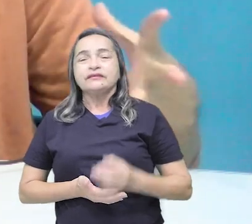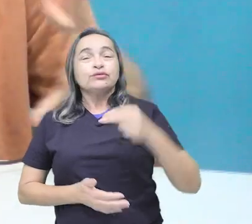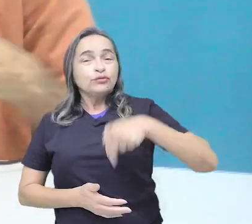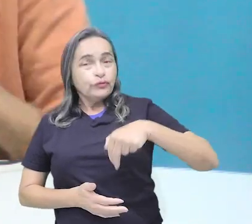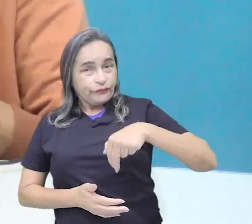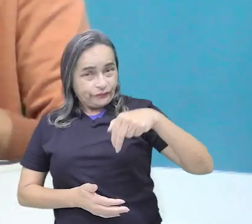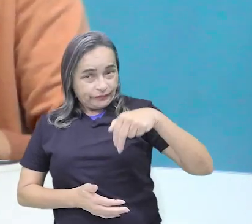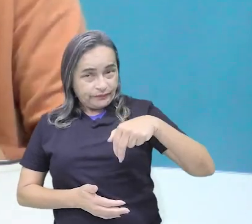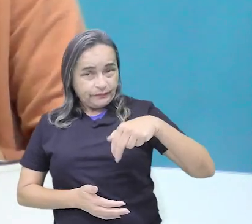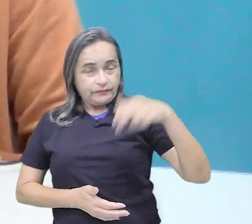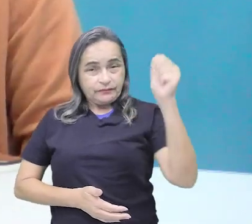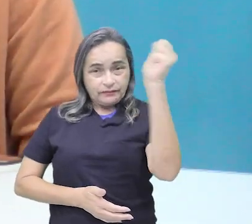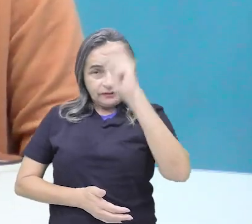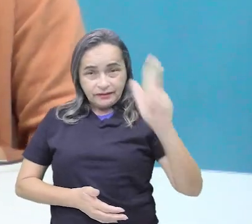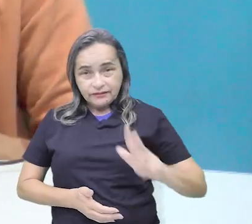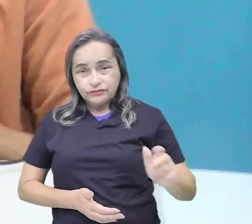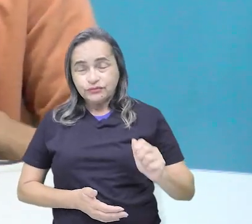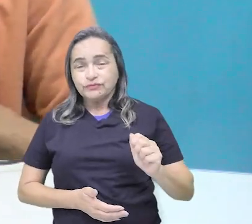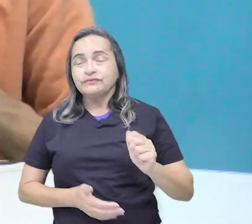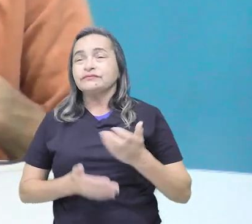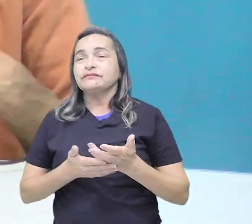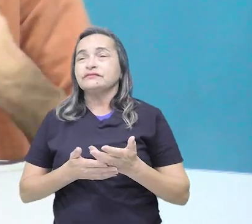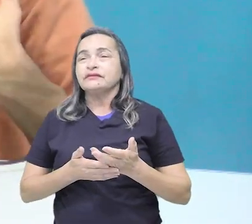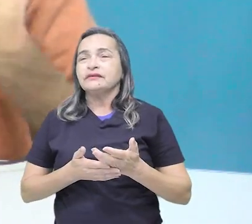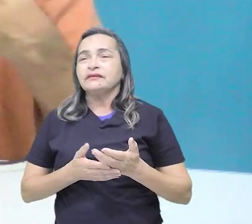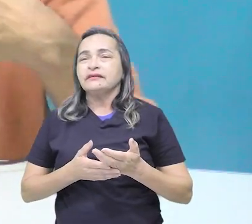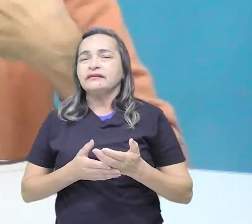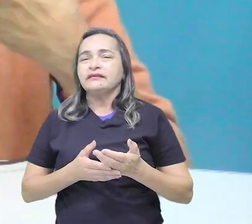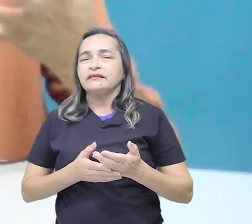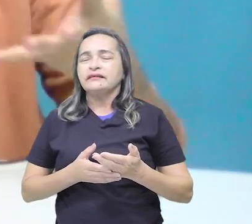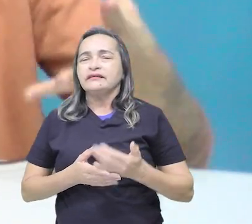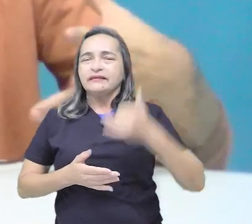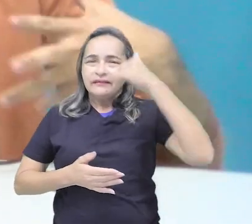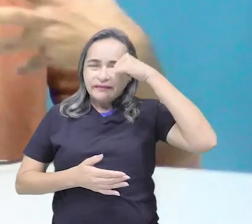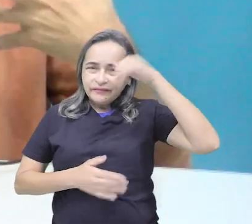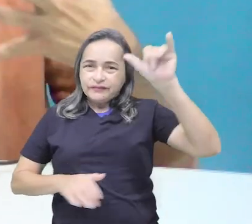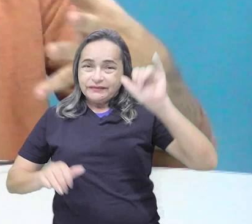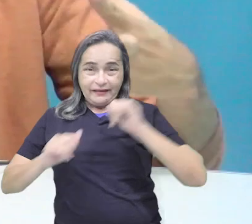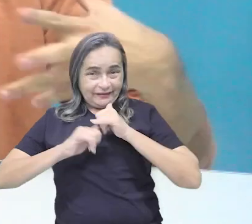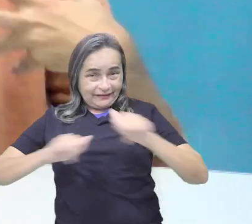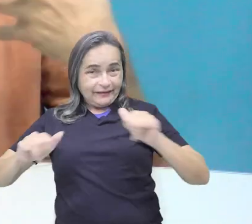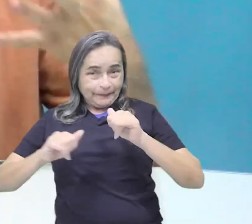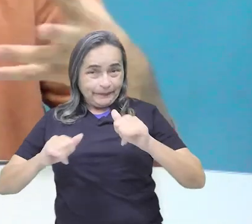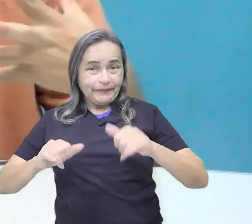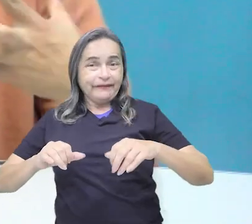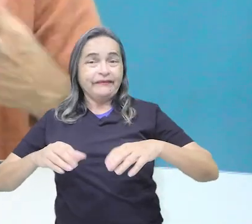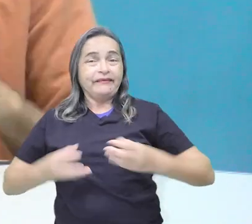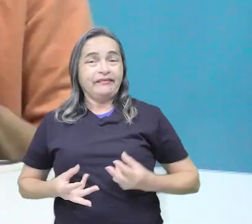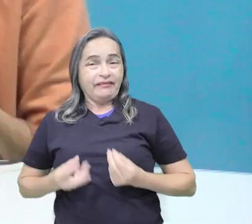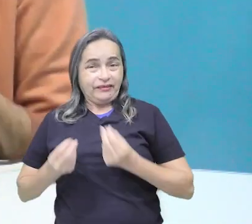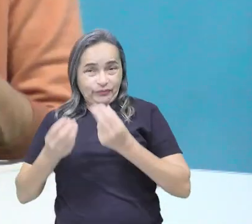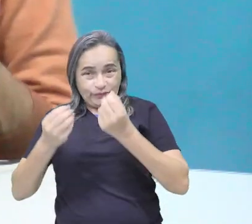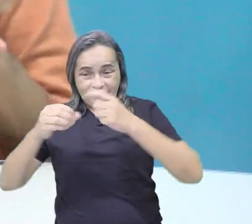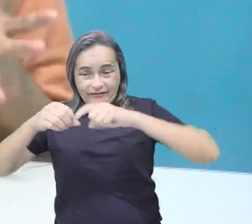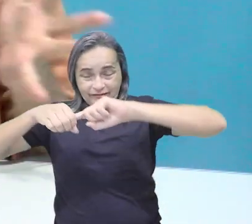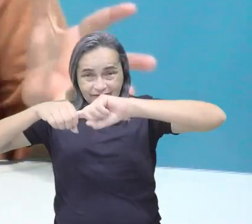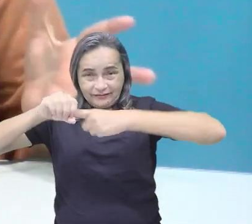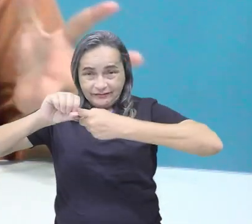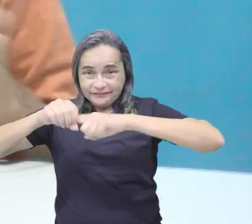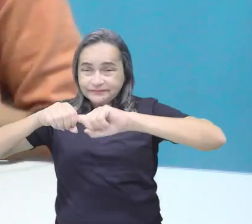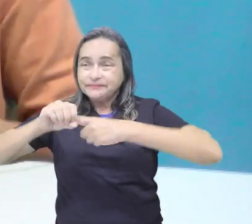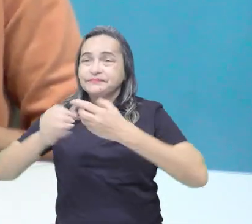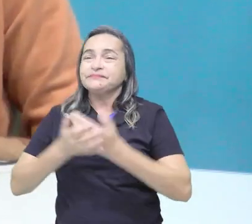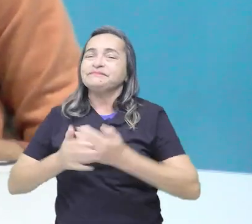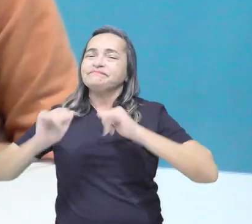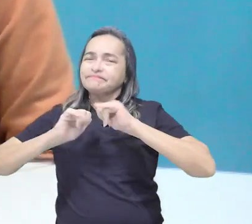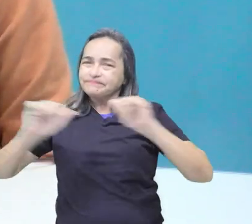prevenção ao câncer da próstata, Sim. mas devido a todas as ações que que são desenvolvidas, né, toda a publicidade em